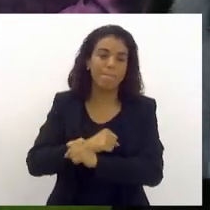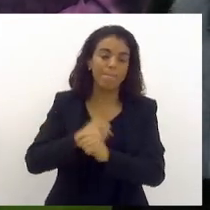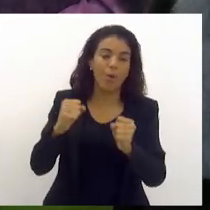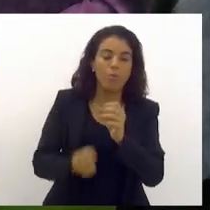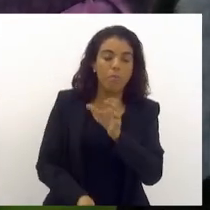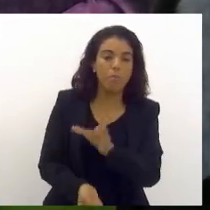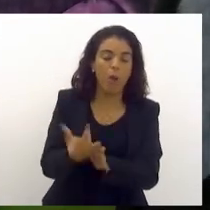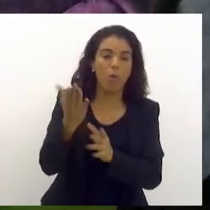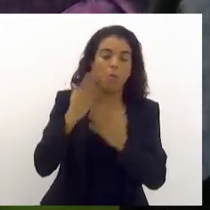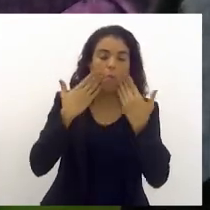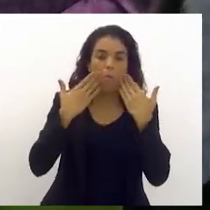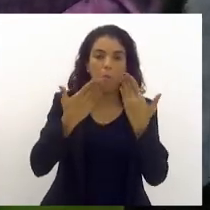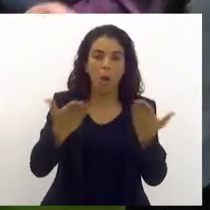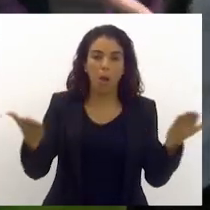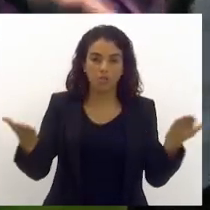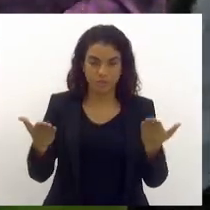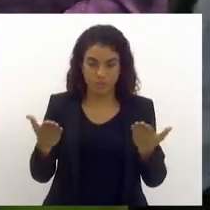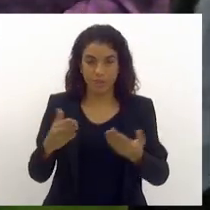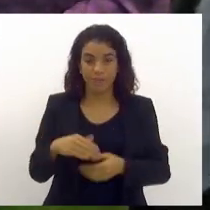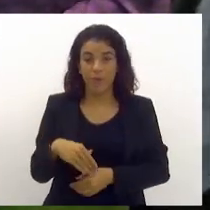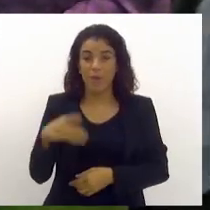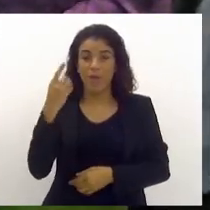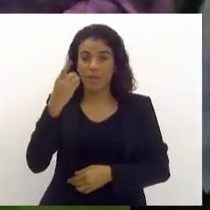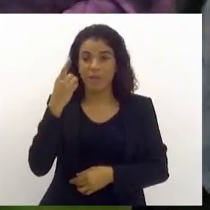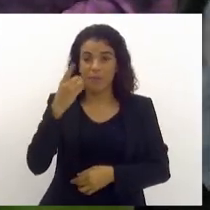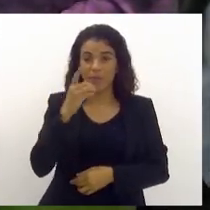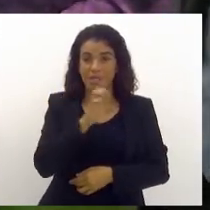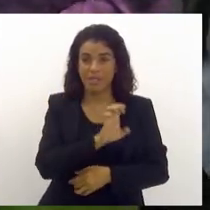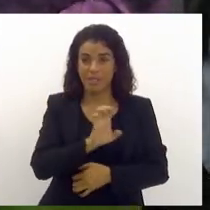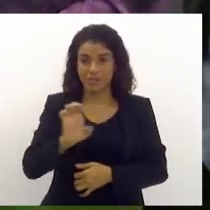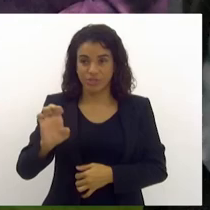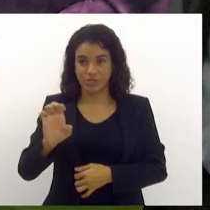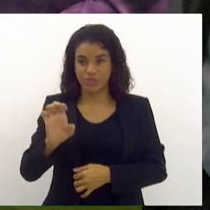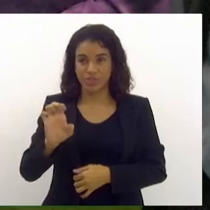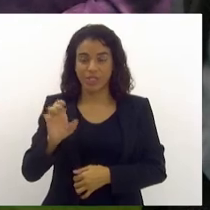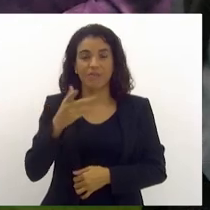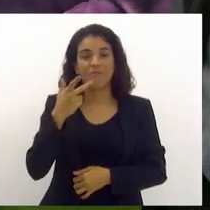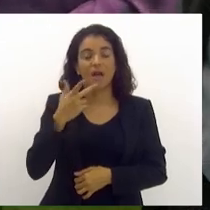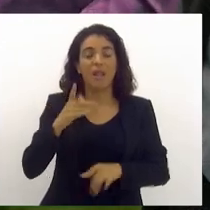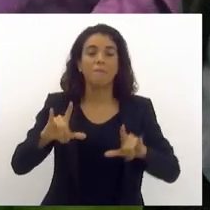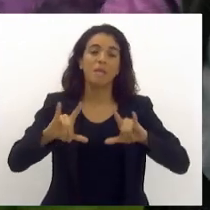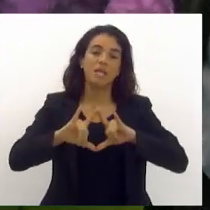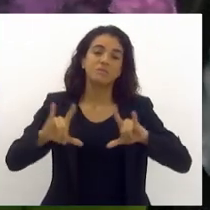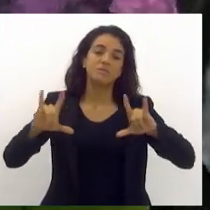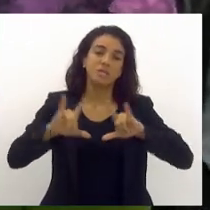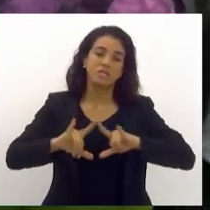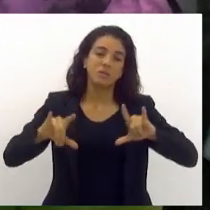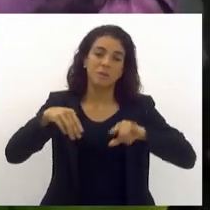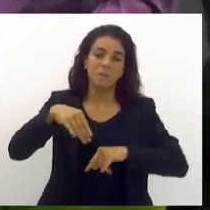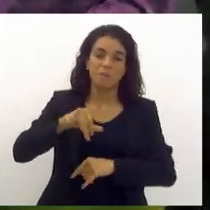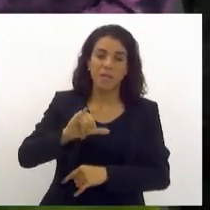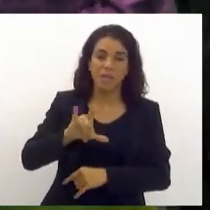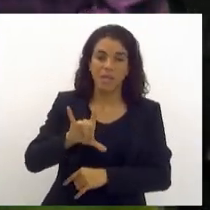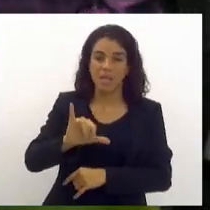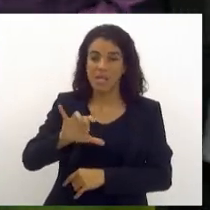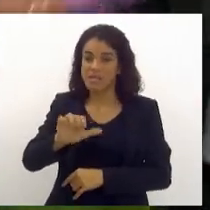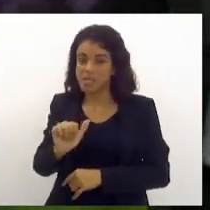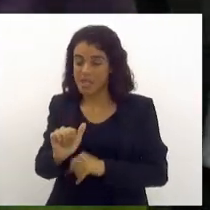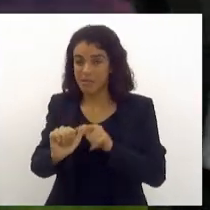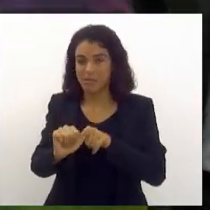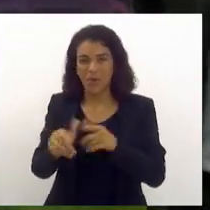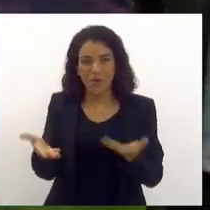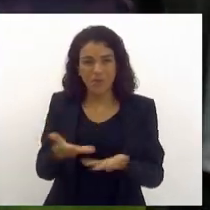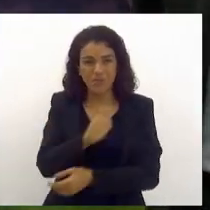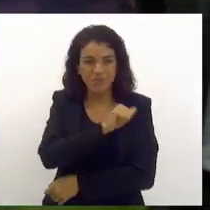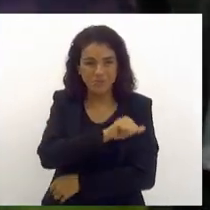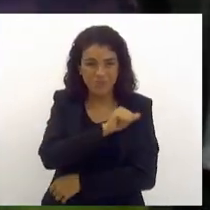aí, uma deputada da esquerda me antecede aqui e fala da milícia, milícia, milícia. Presidente, no Rio de Janeiro